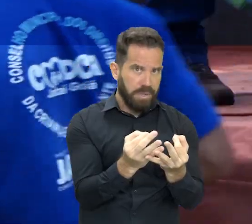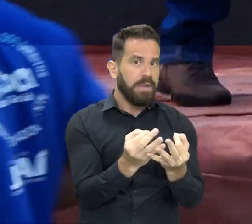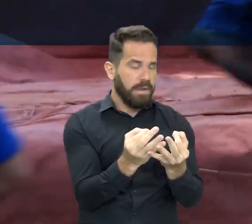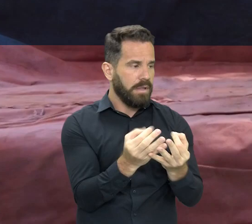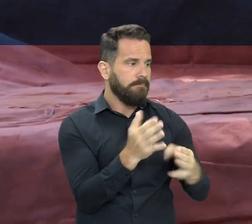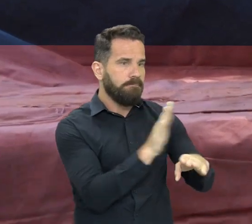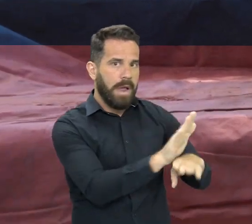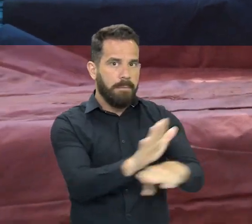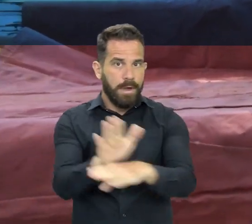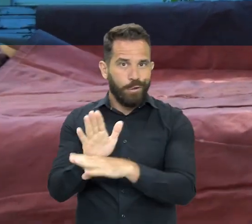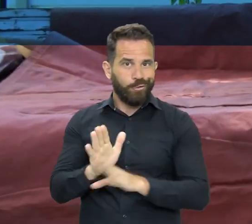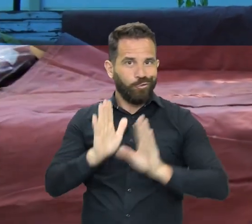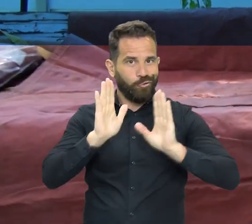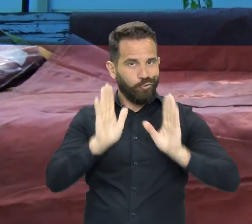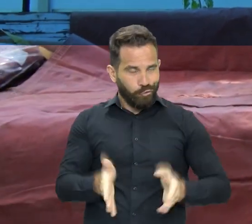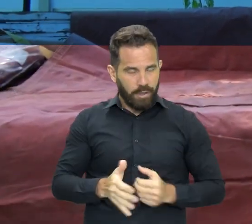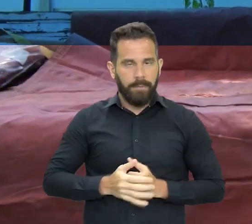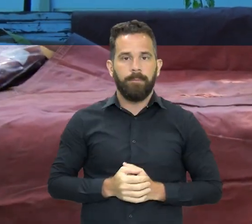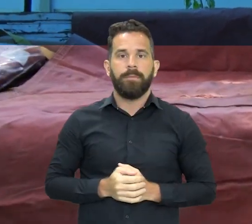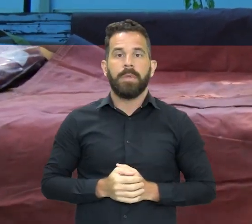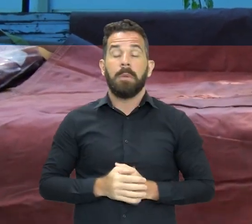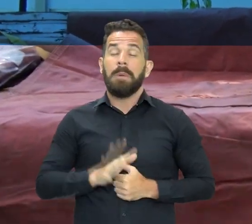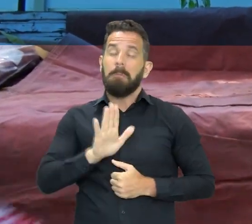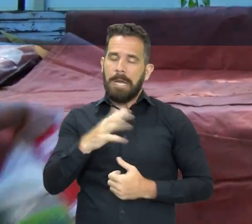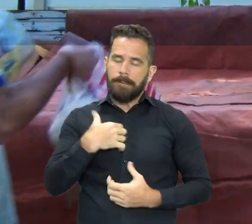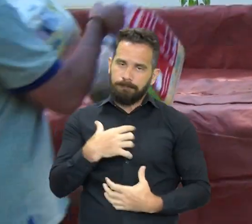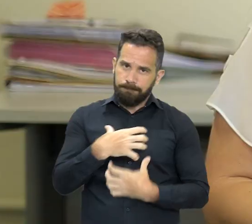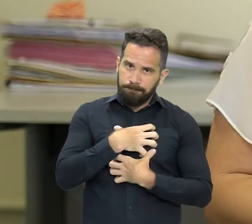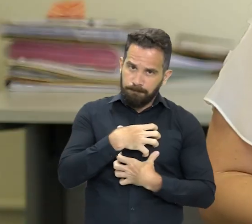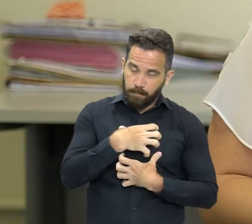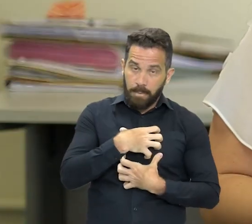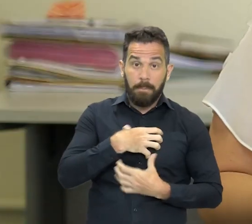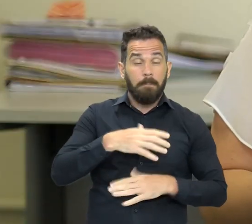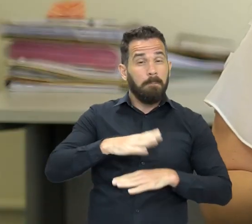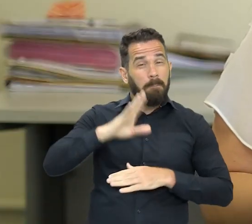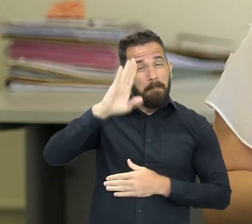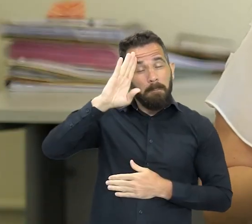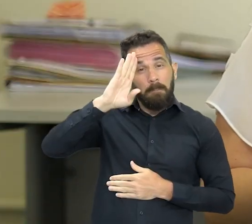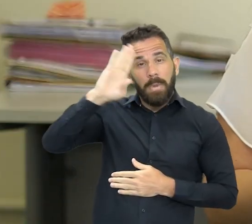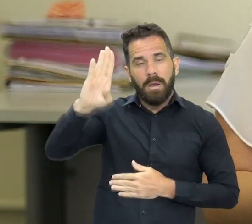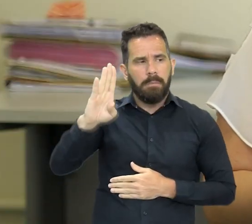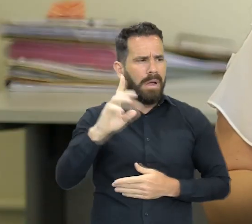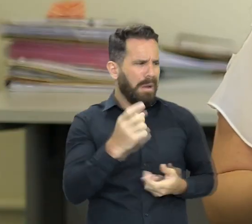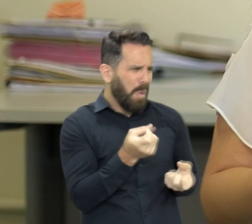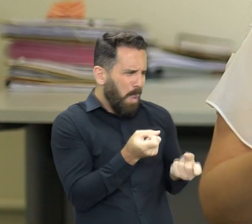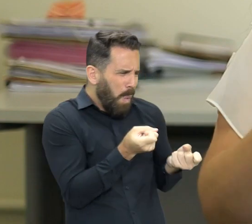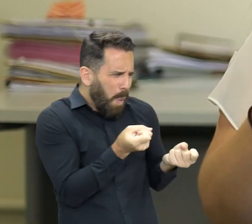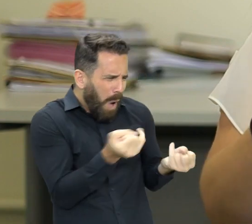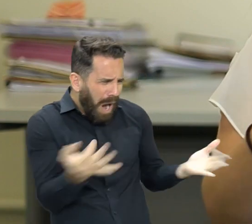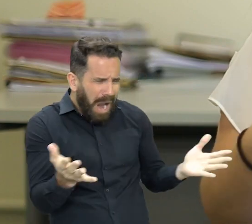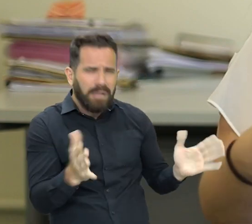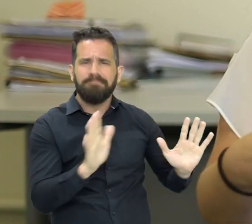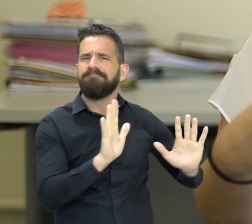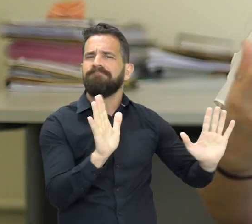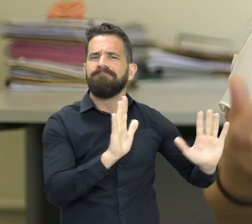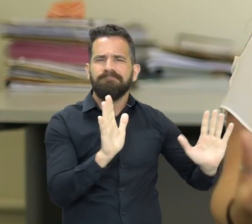da ação que foram assistidas por esse projeto. Mas eu acho que é muito mais do